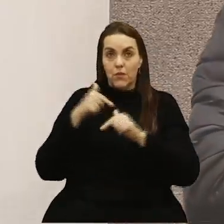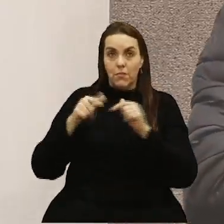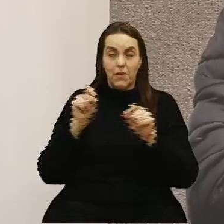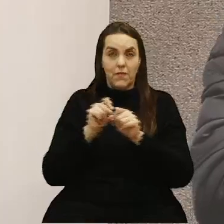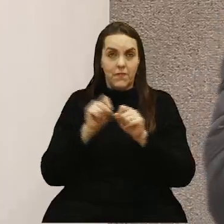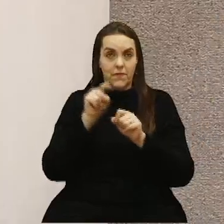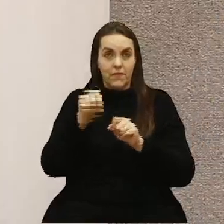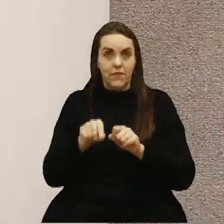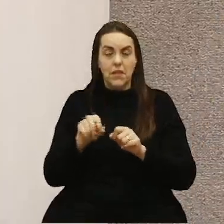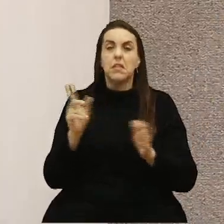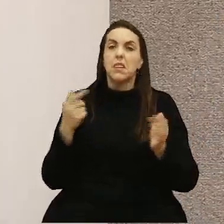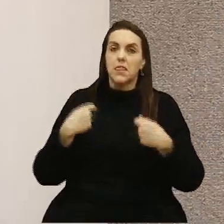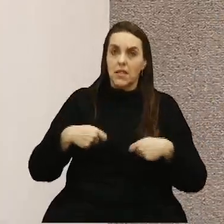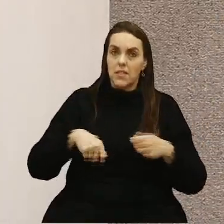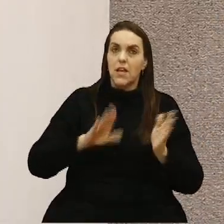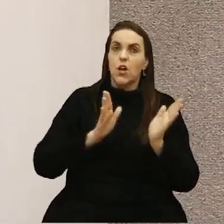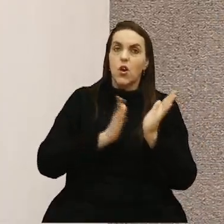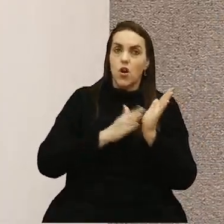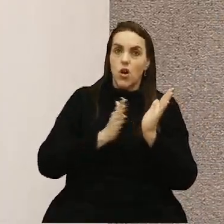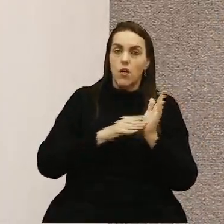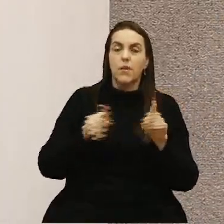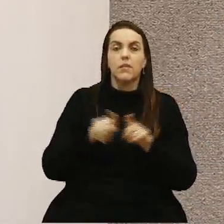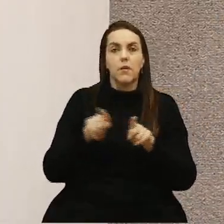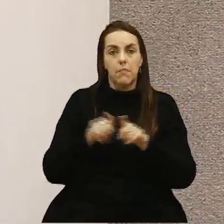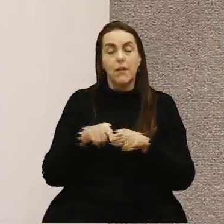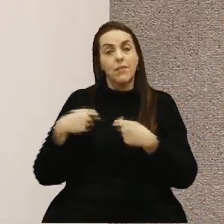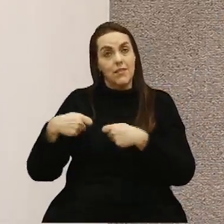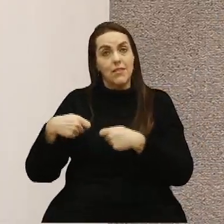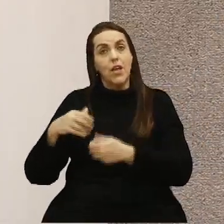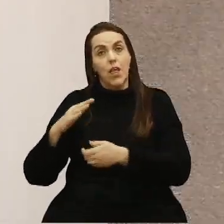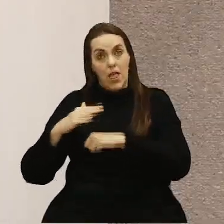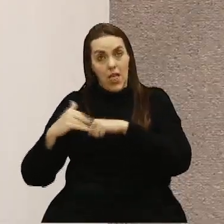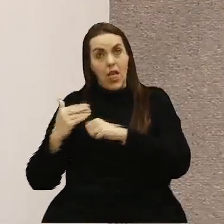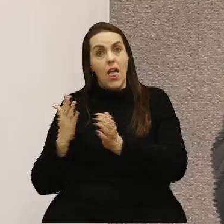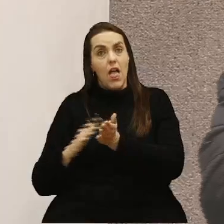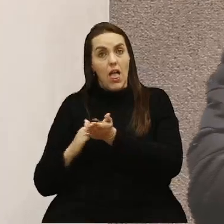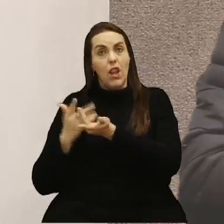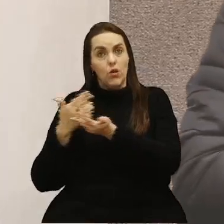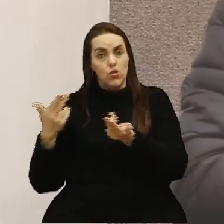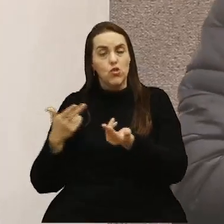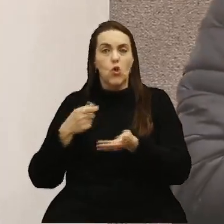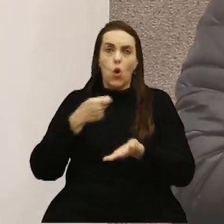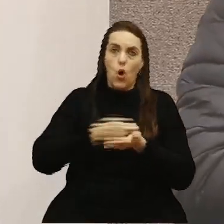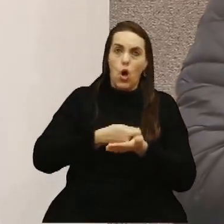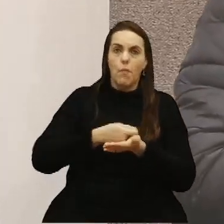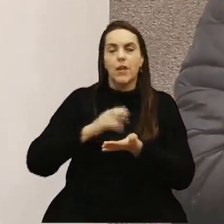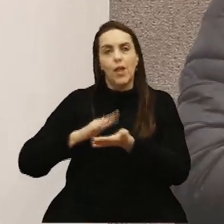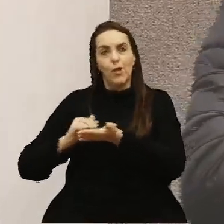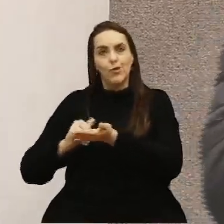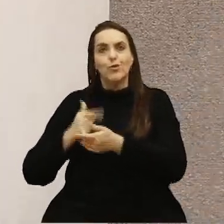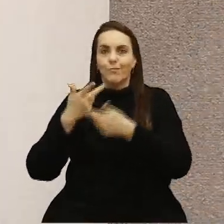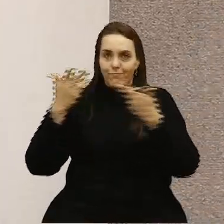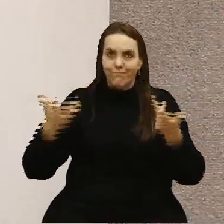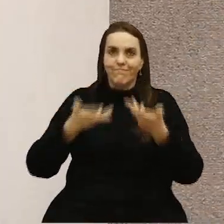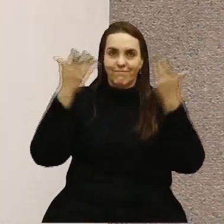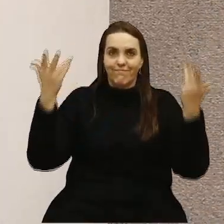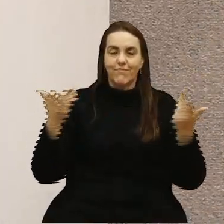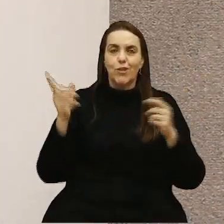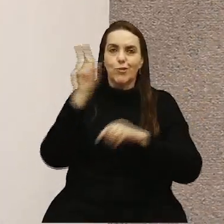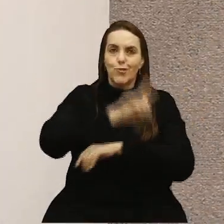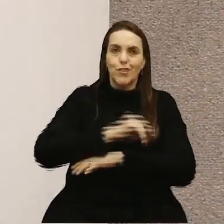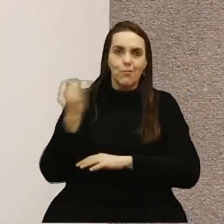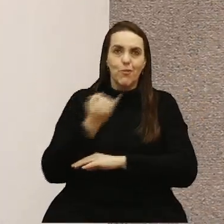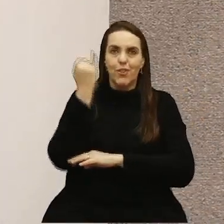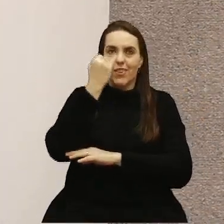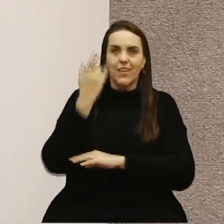necessário, vamos cobrar e quando é necessário também elogiar como deve ser de maneira justa. Então, obrigado, presidente, parabéns a todos por esse dia emblemático e importante para nós